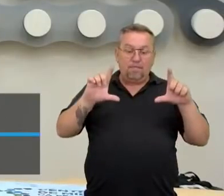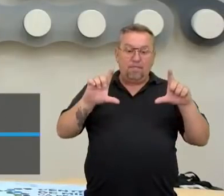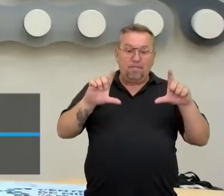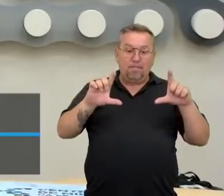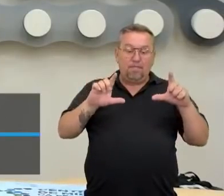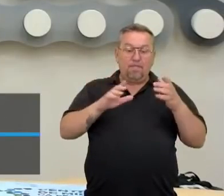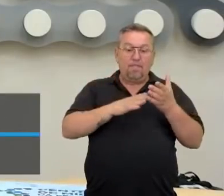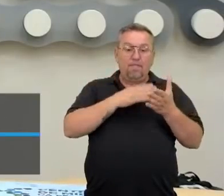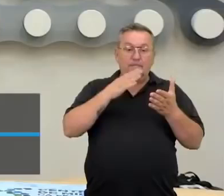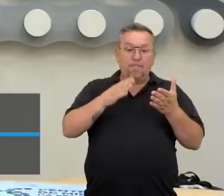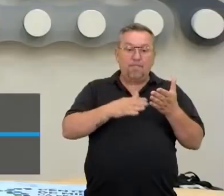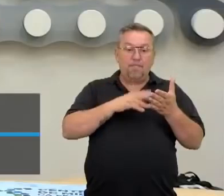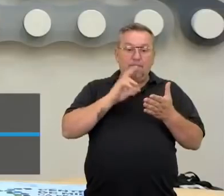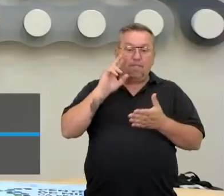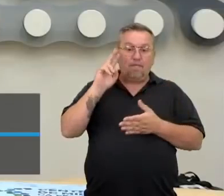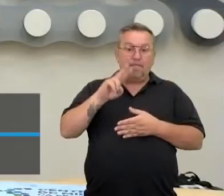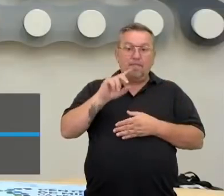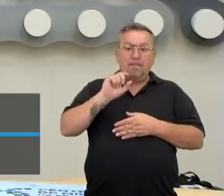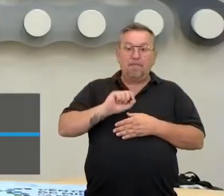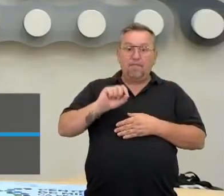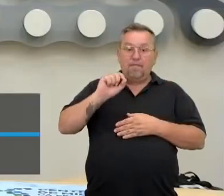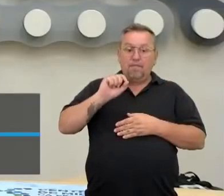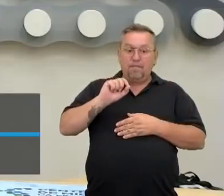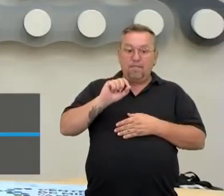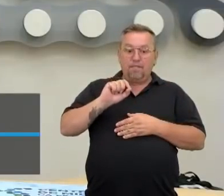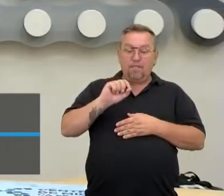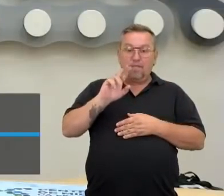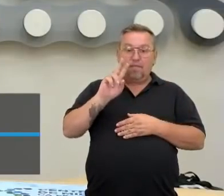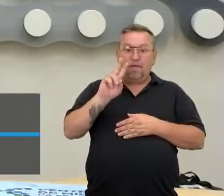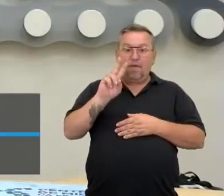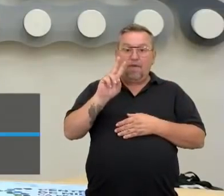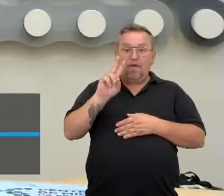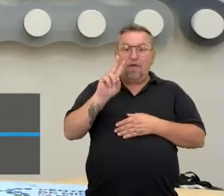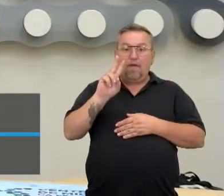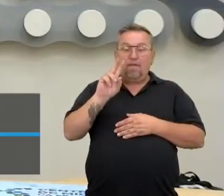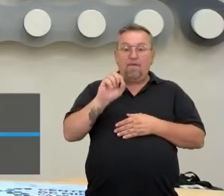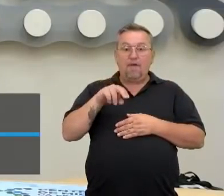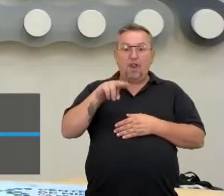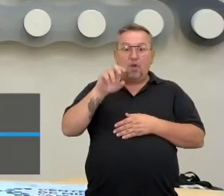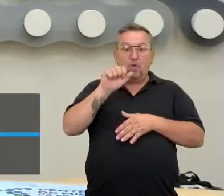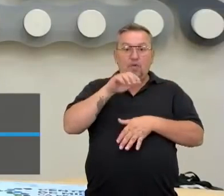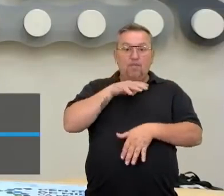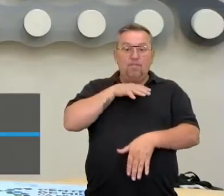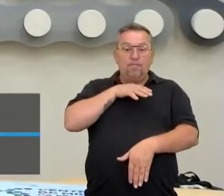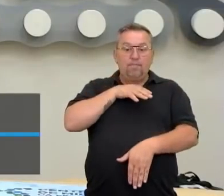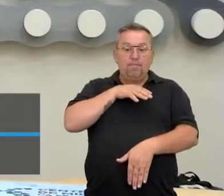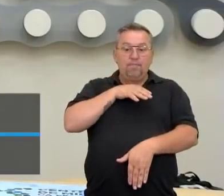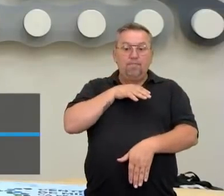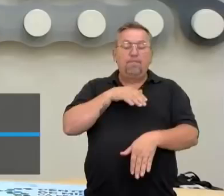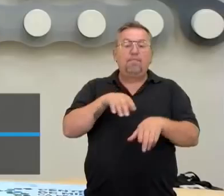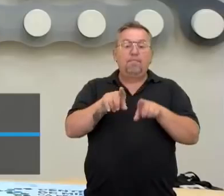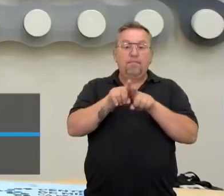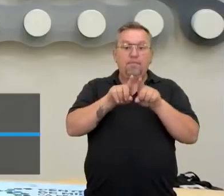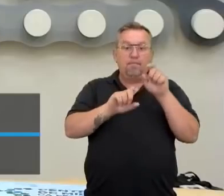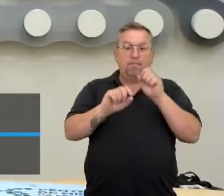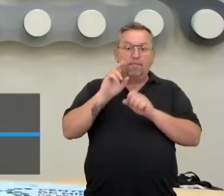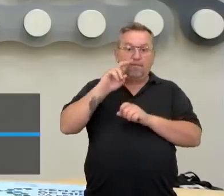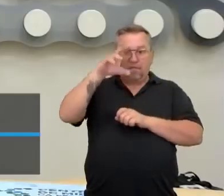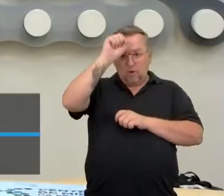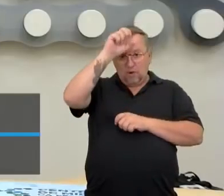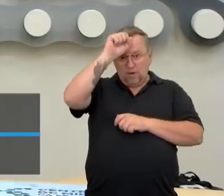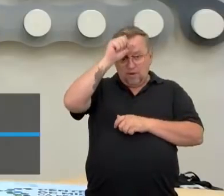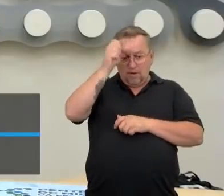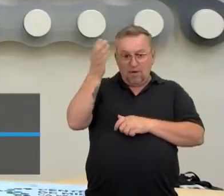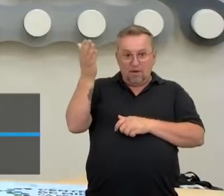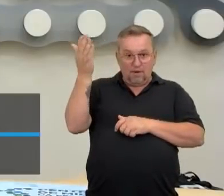no meu caderno, eu vi aqui que seria o nascimento de Vênus, que eu fiz relação com imagens e situações que eu aprendi lá no ensino médio e